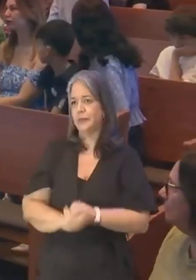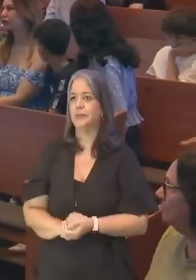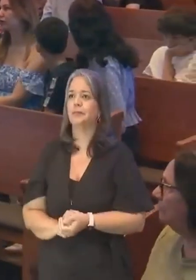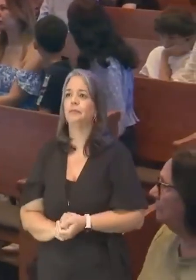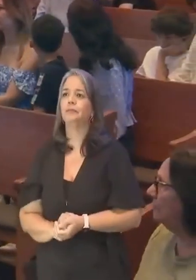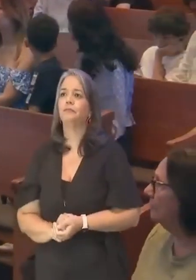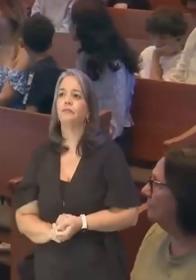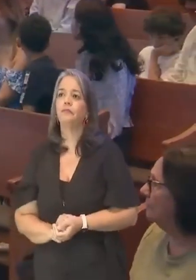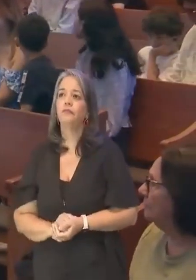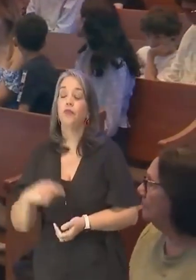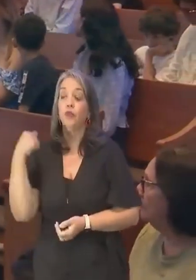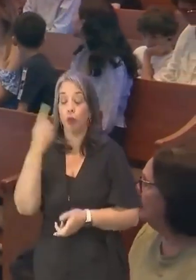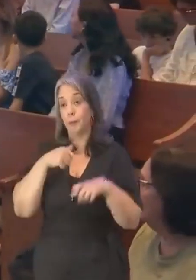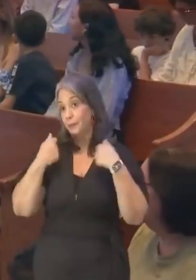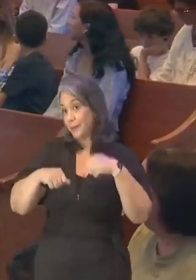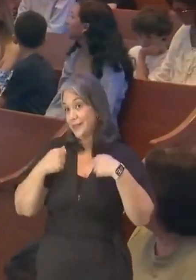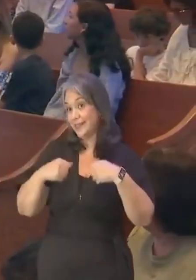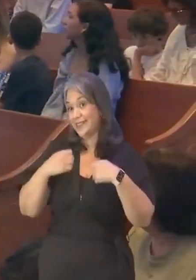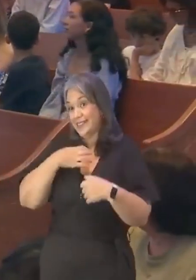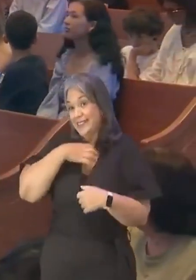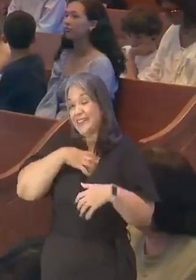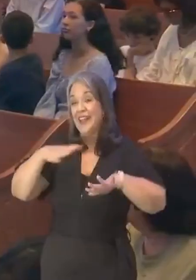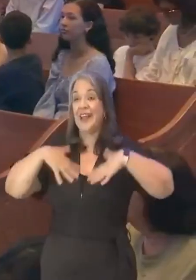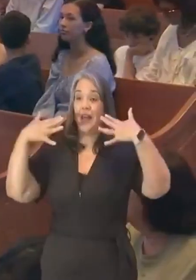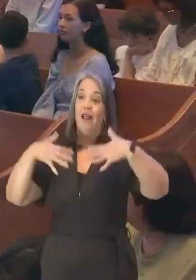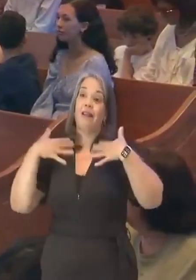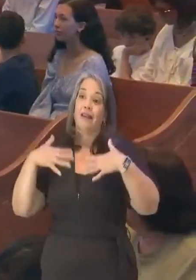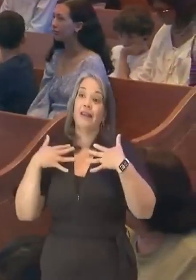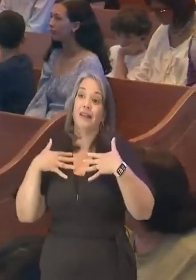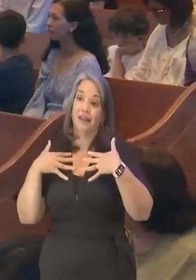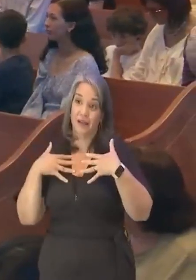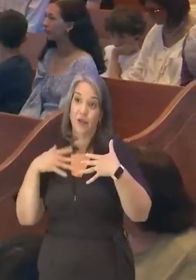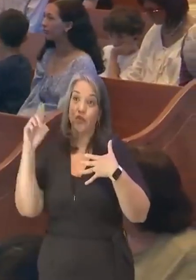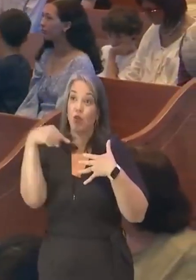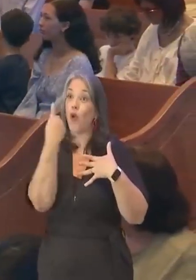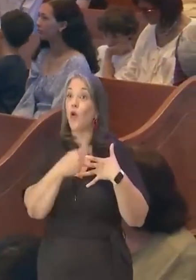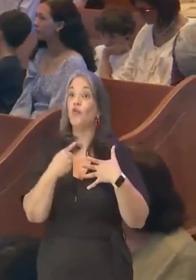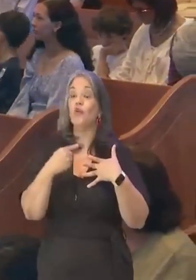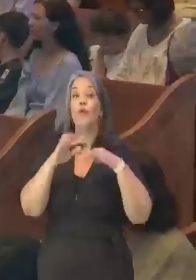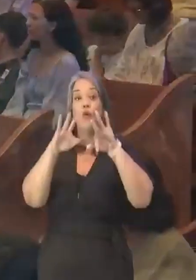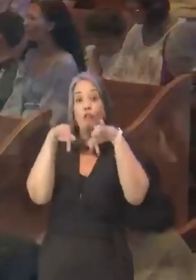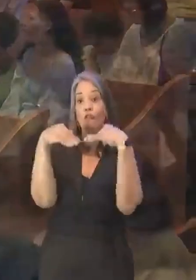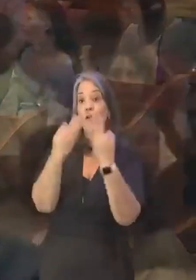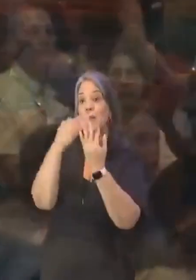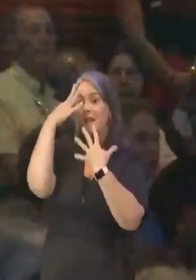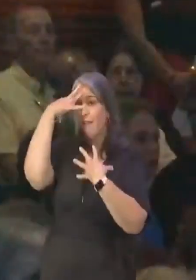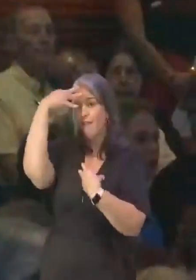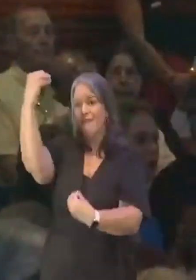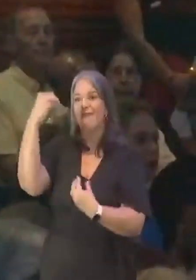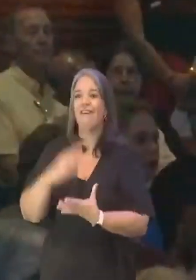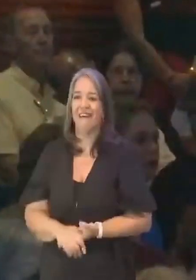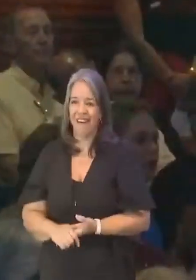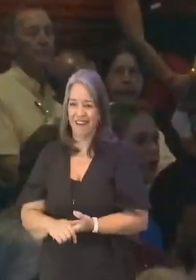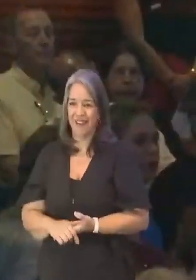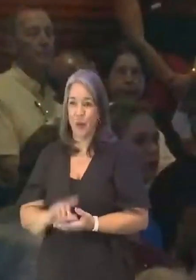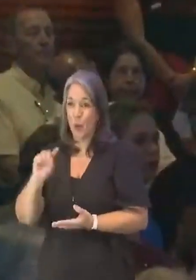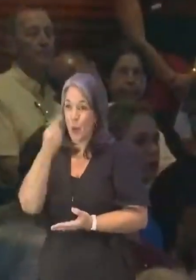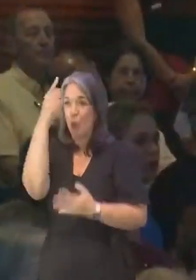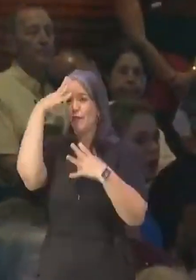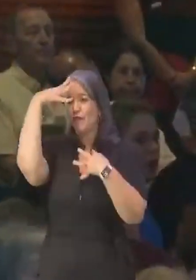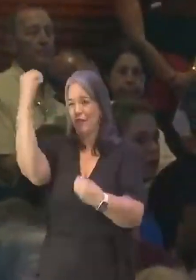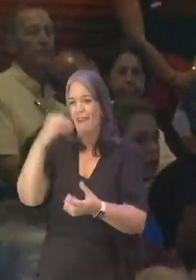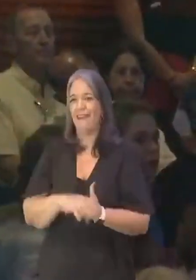Precisamos ter alegria, como família de fé, como igreja,